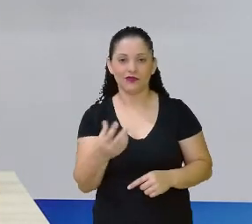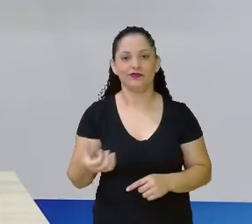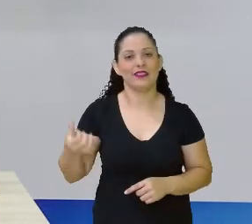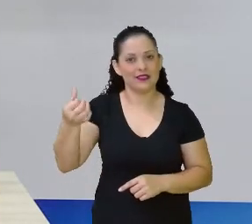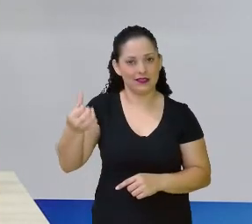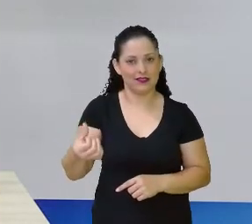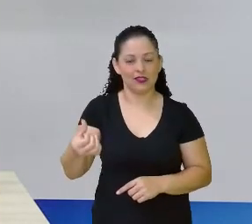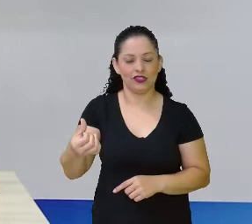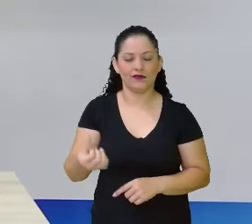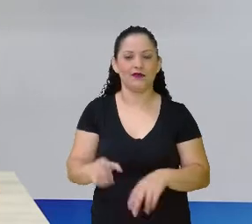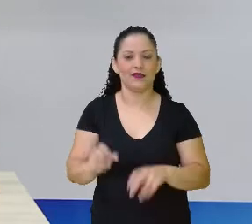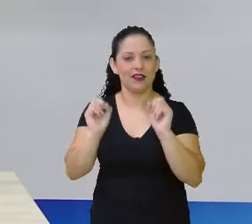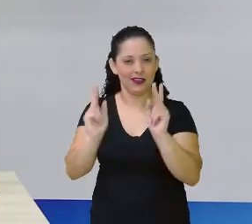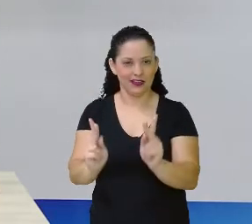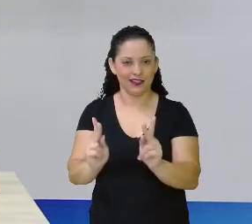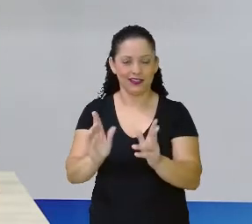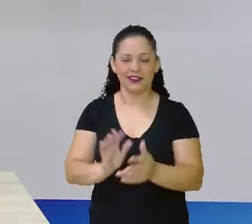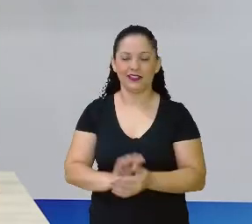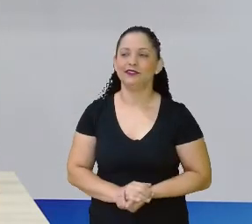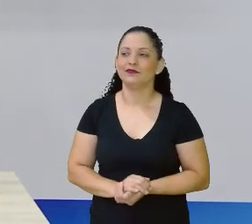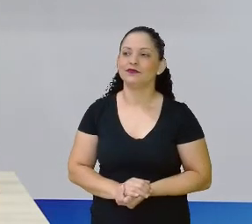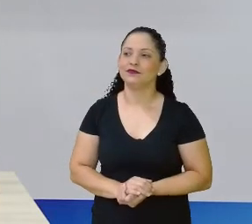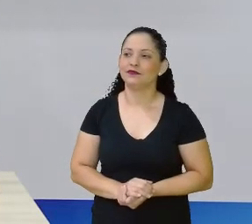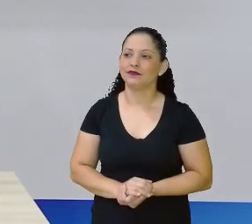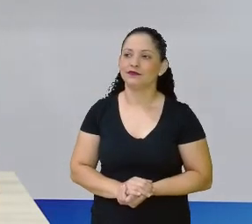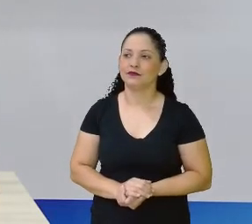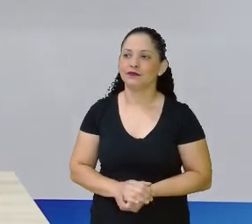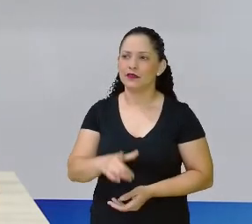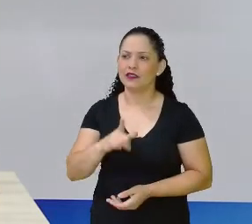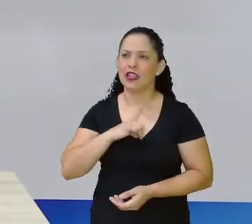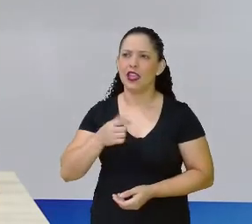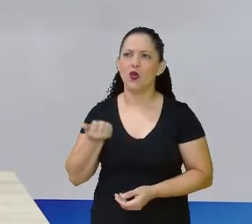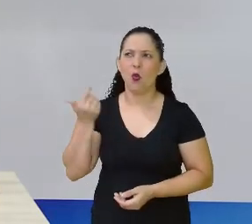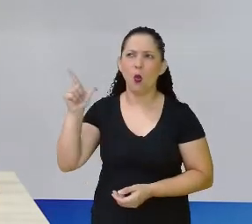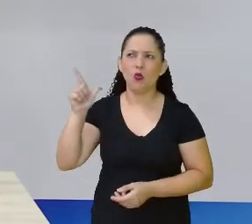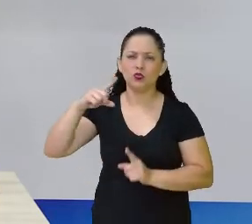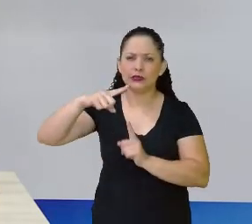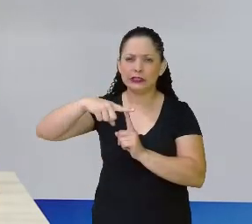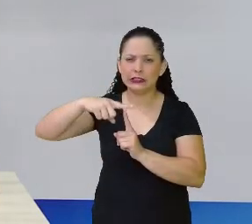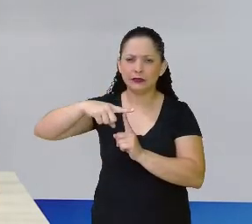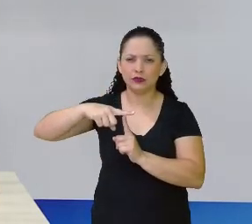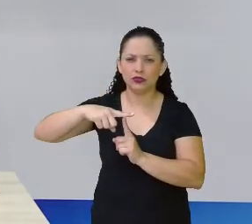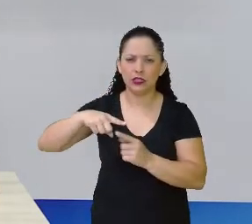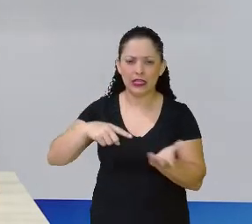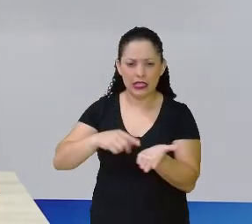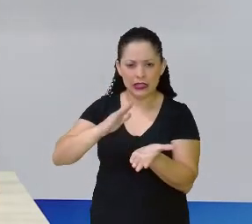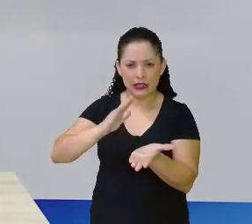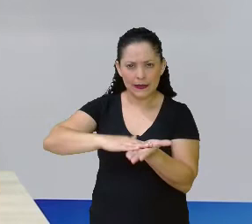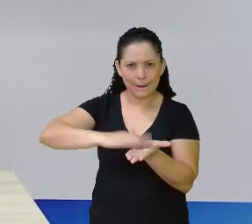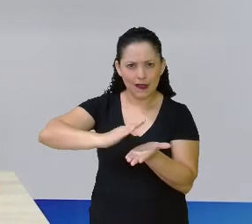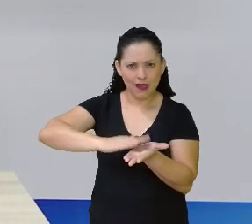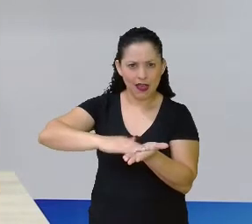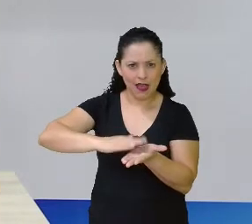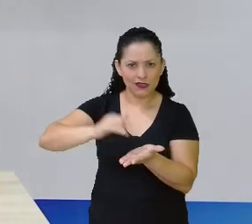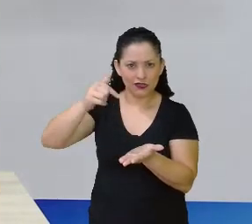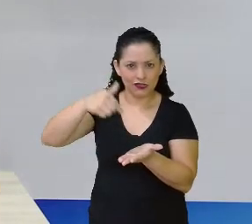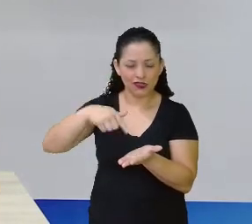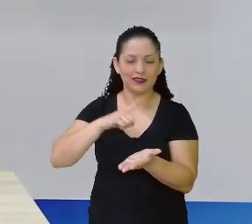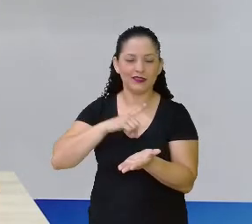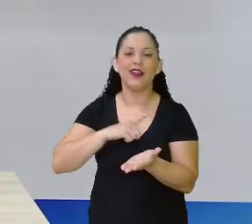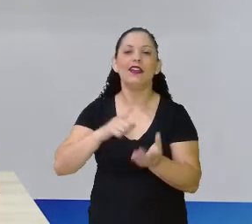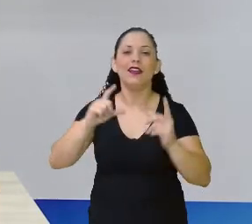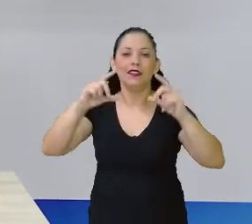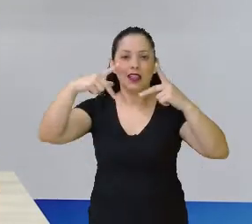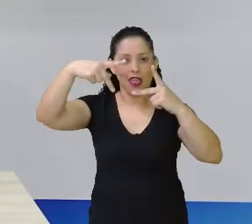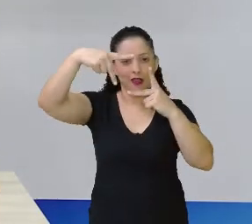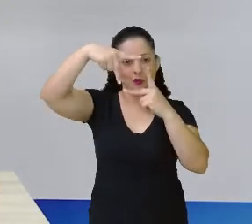arestas. Tranquilo? Professora, existem outras bases para pirâmide? Existe. Pirâmide de base